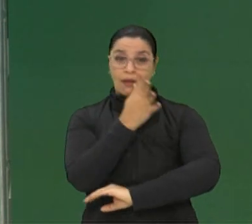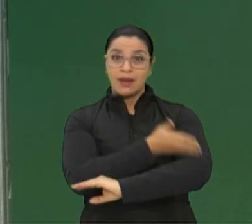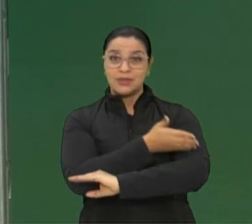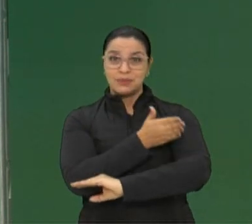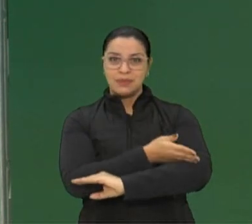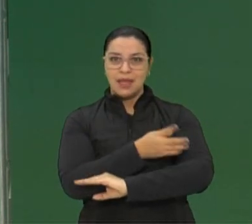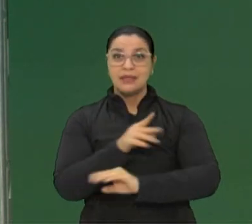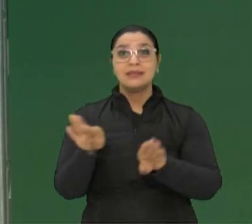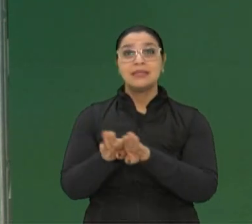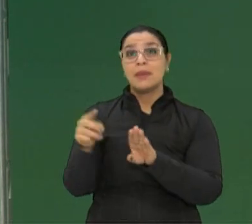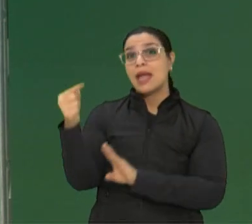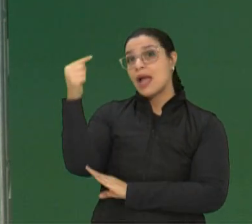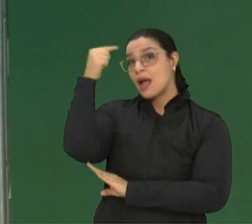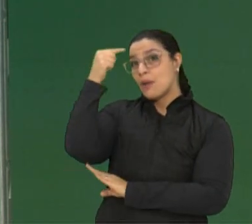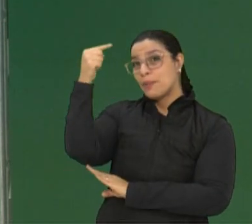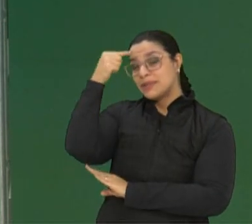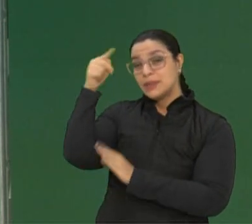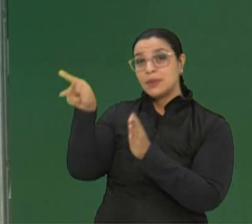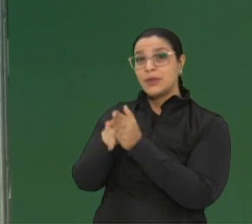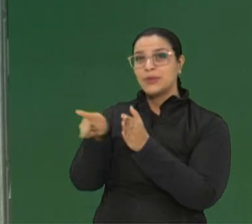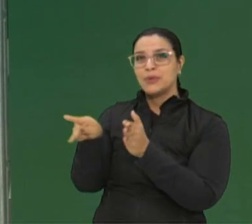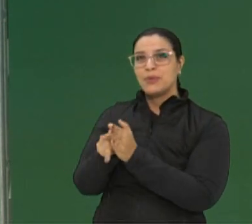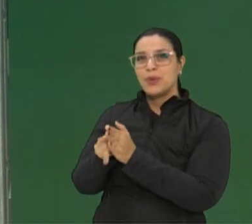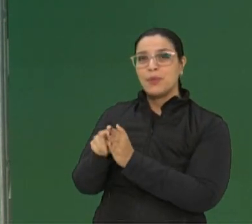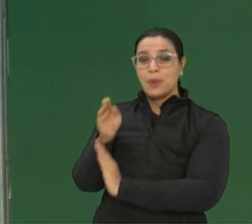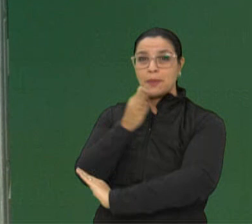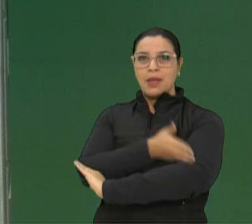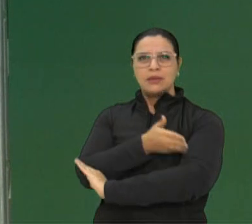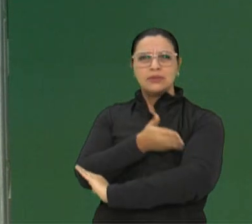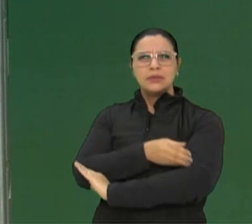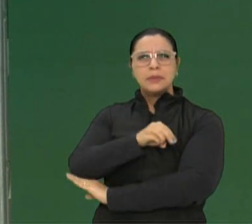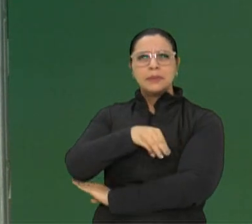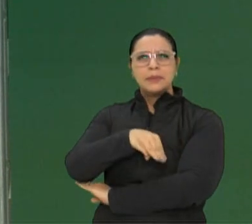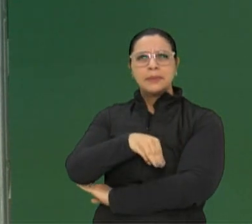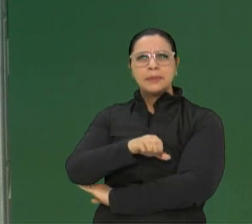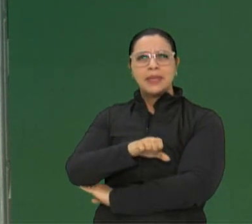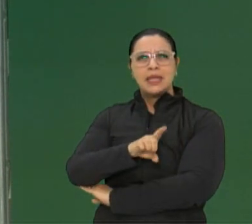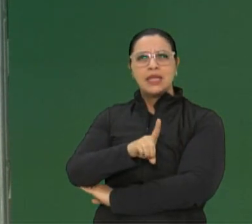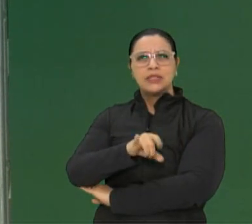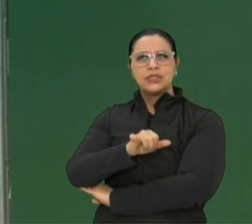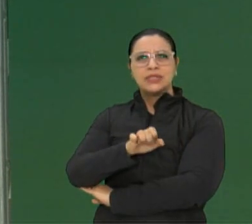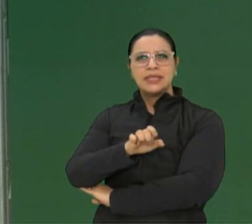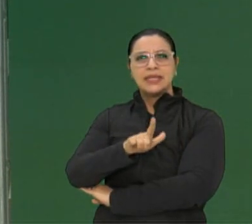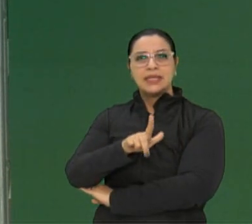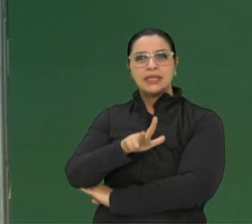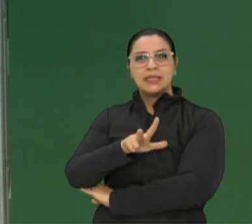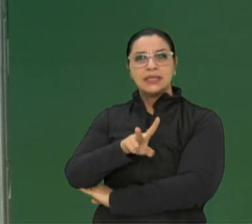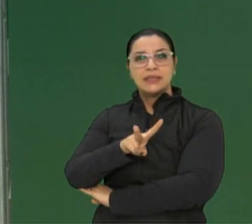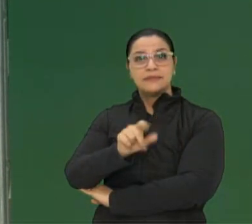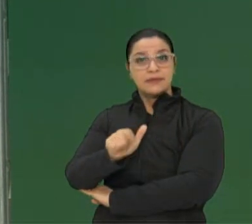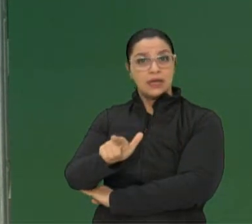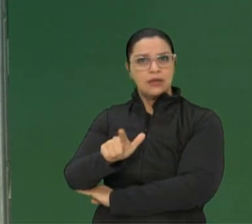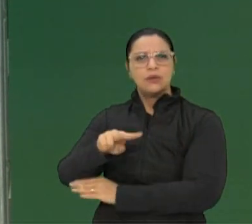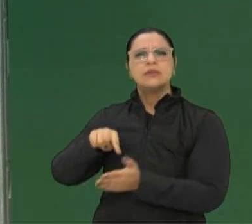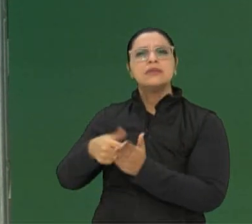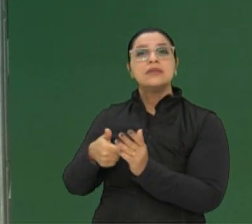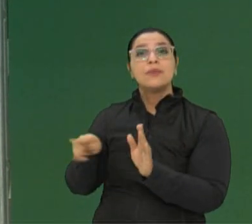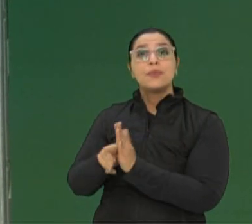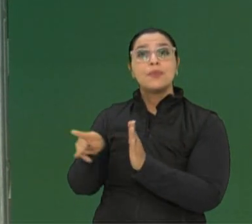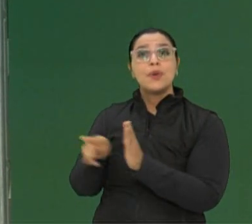Média e ao pensamento medieval. E qual era o pensamento medieval que vigorava ali no final da Idade Média?